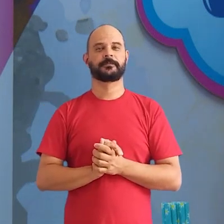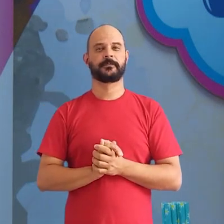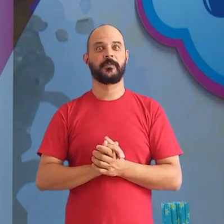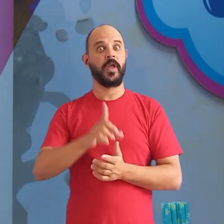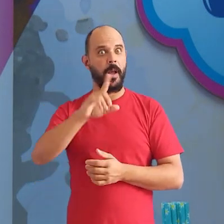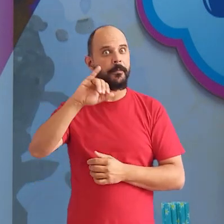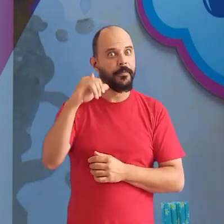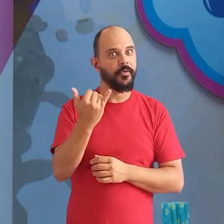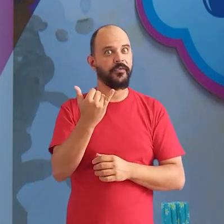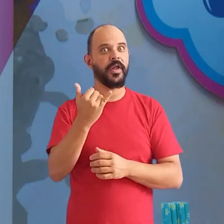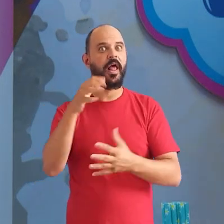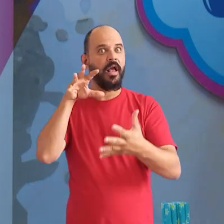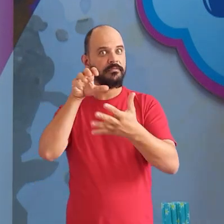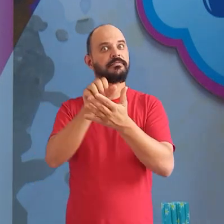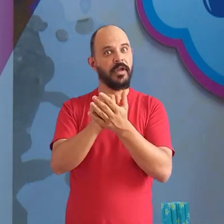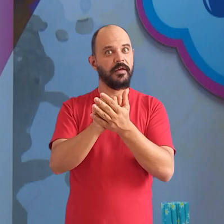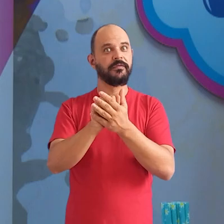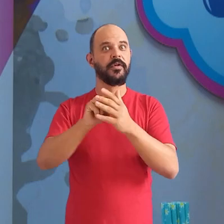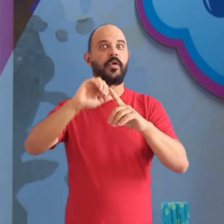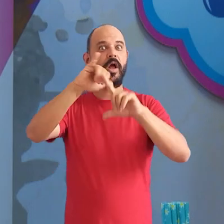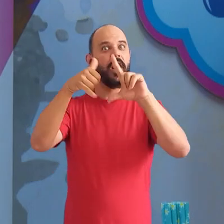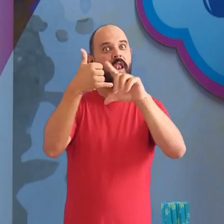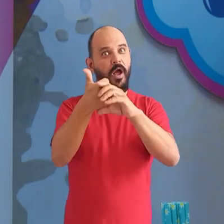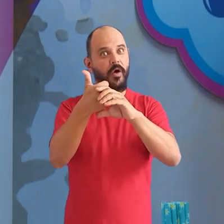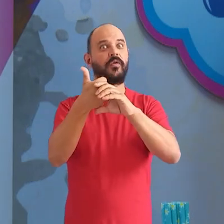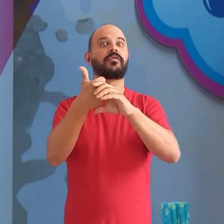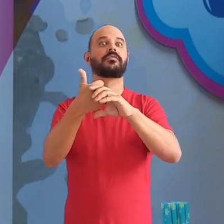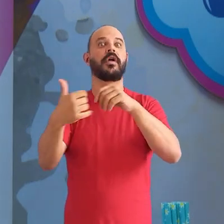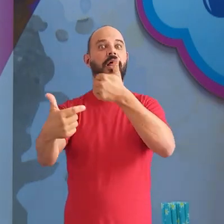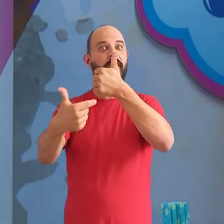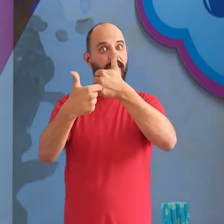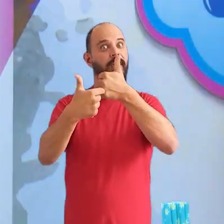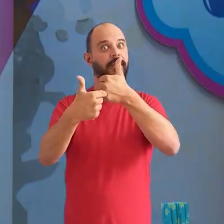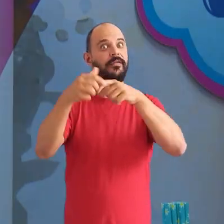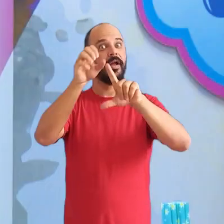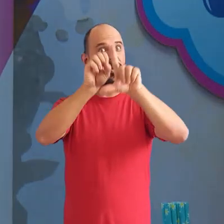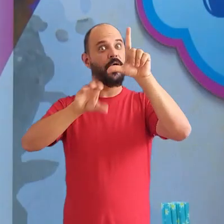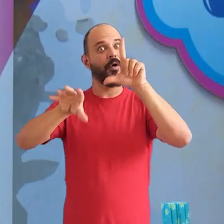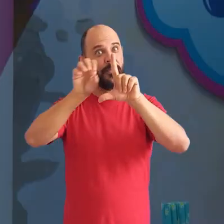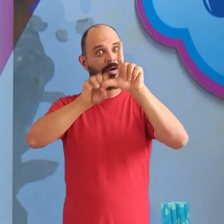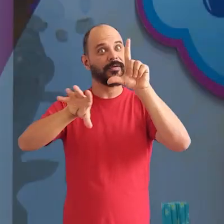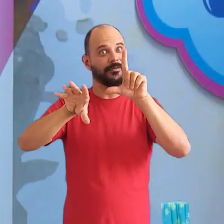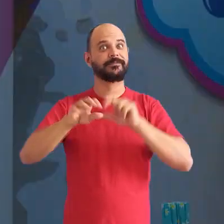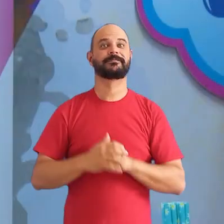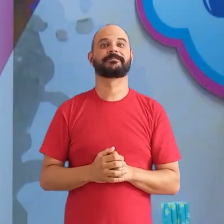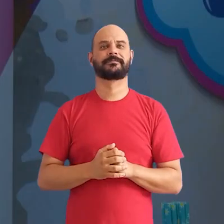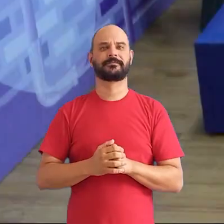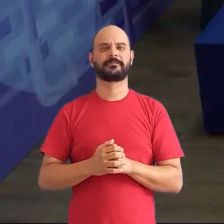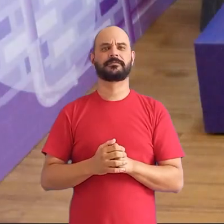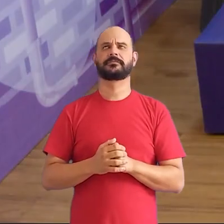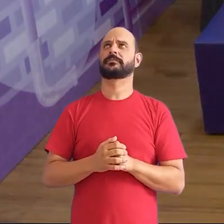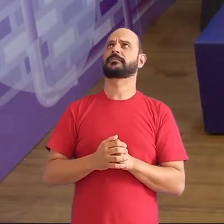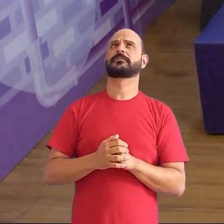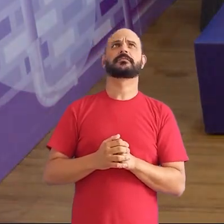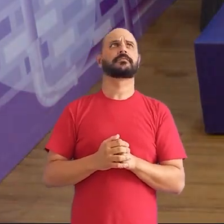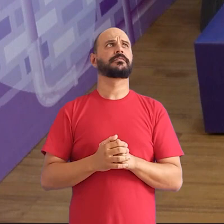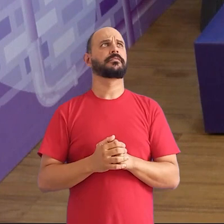ha.com.vc/fábrica de sonhos. Já aproveita e se inscreva no nosso canal, deixe seu like e compartilhe.